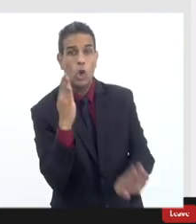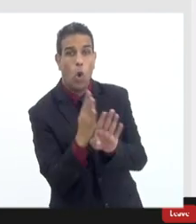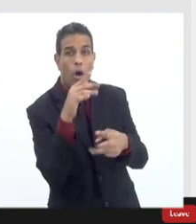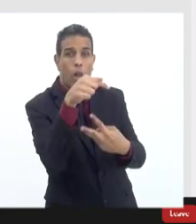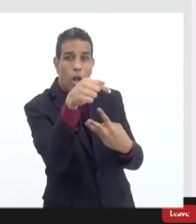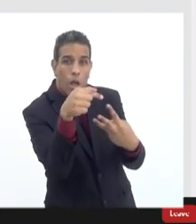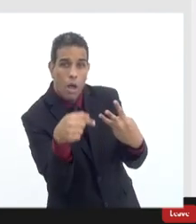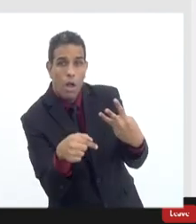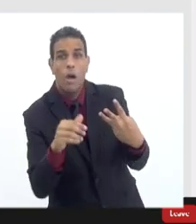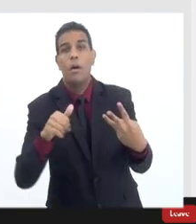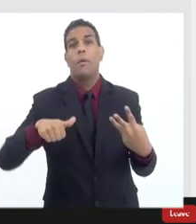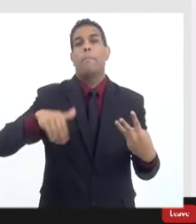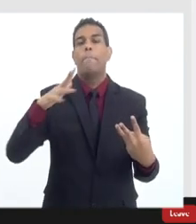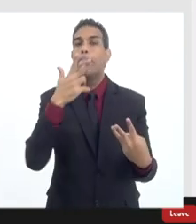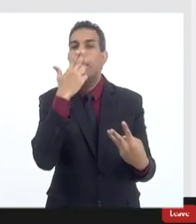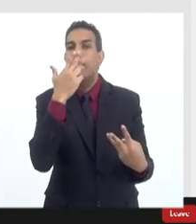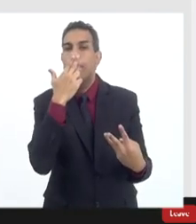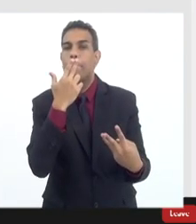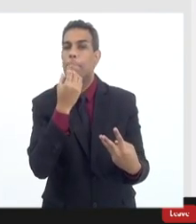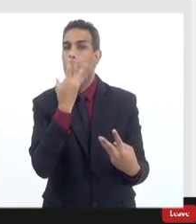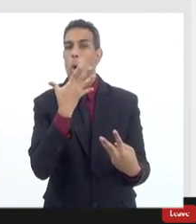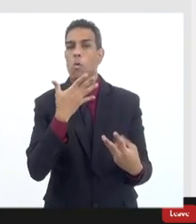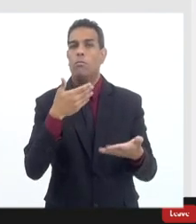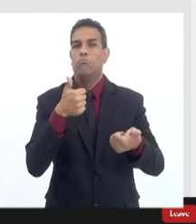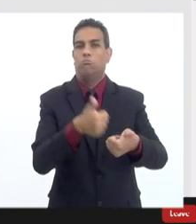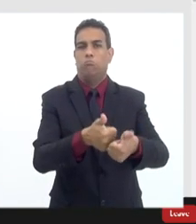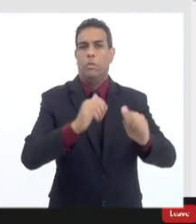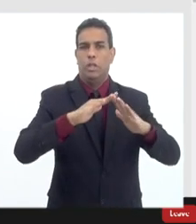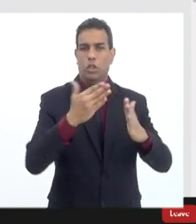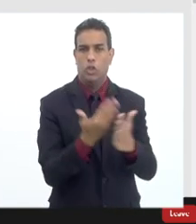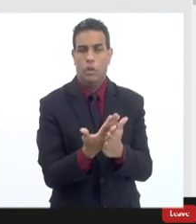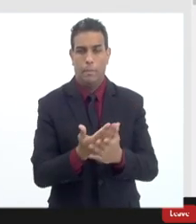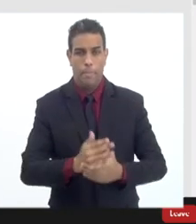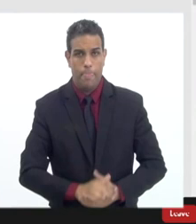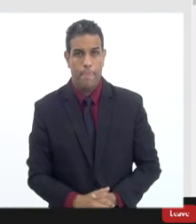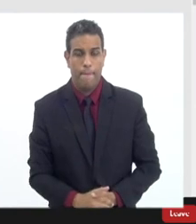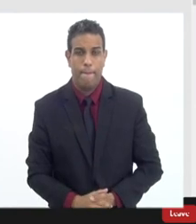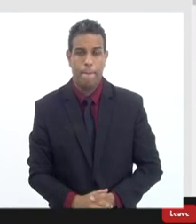que estava razoavelmente satisfatório.